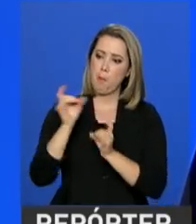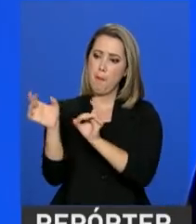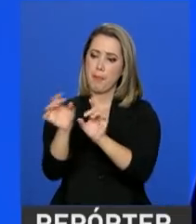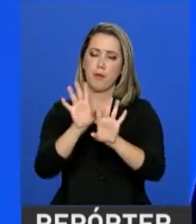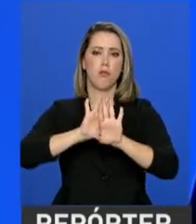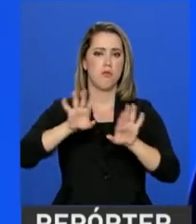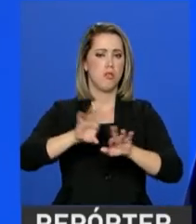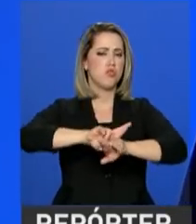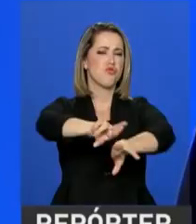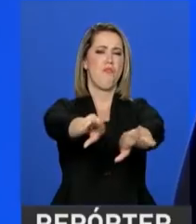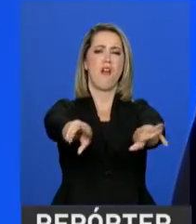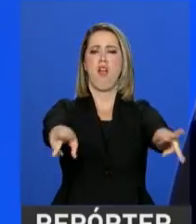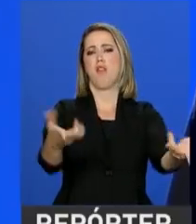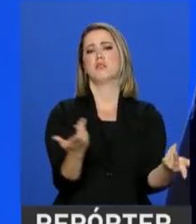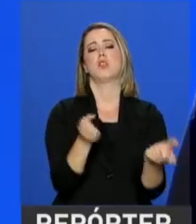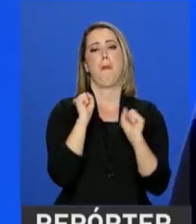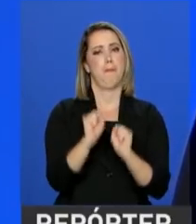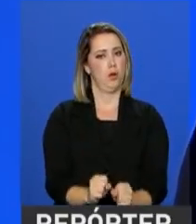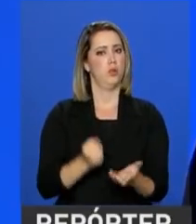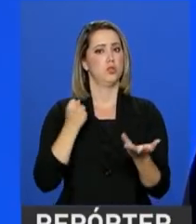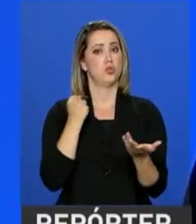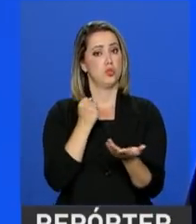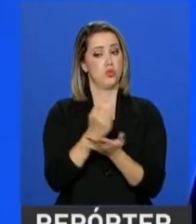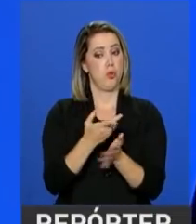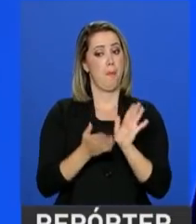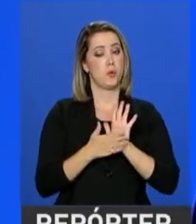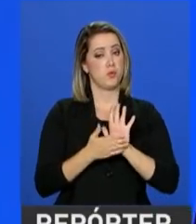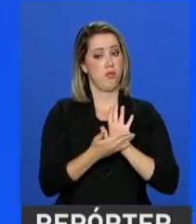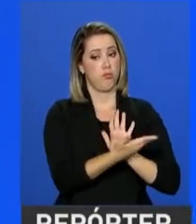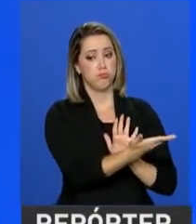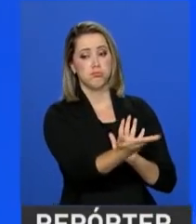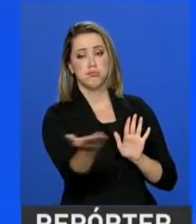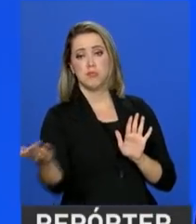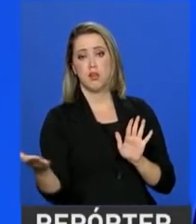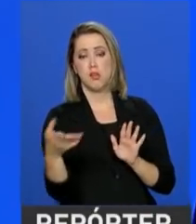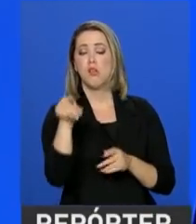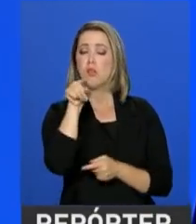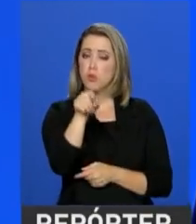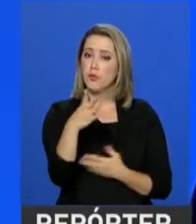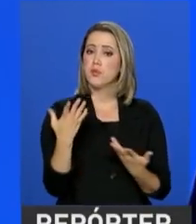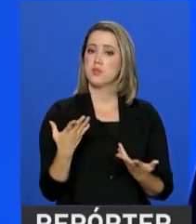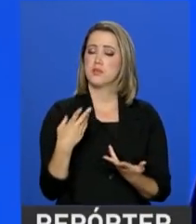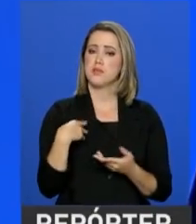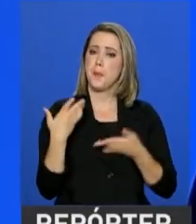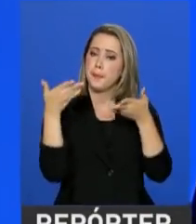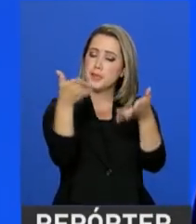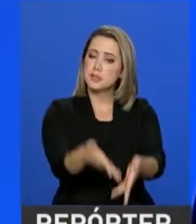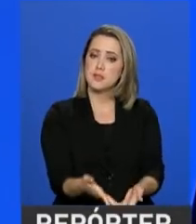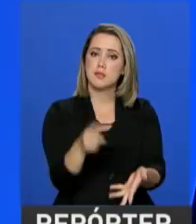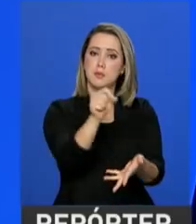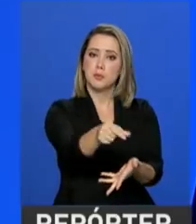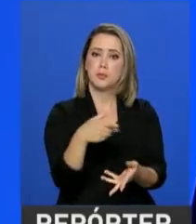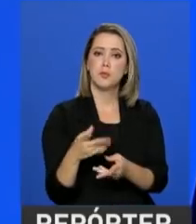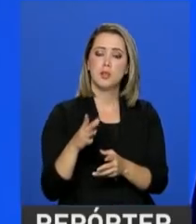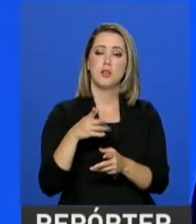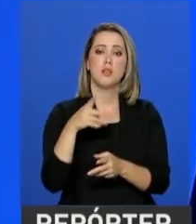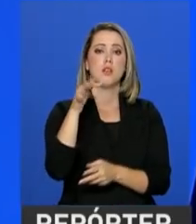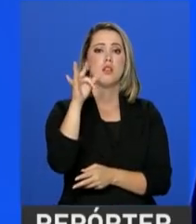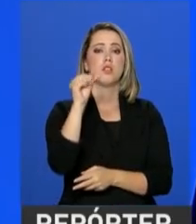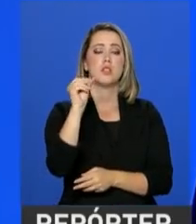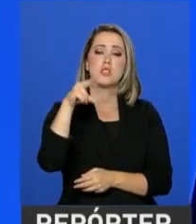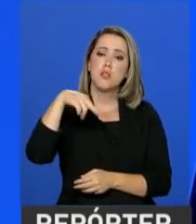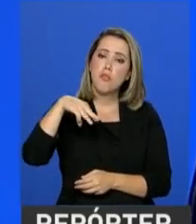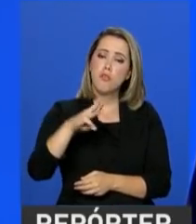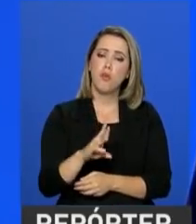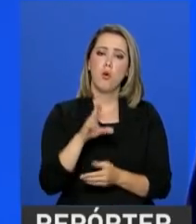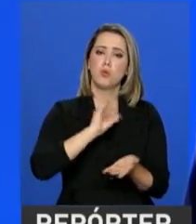empreendimentos mais variados que poderão ser exibidos a você quando você participar deste Fórum de